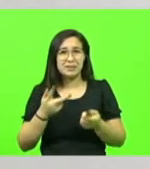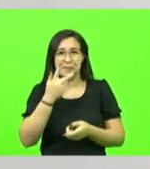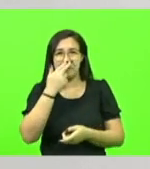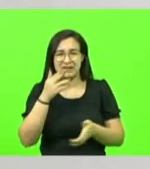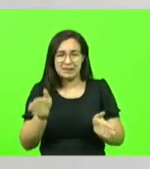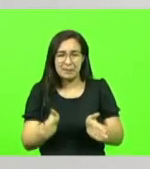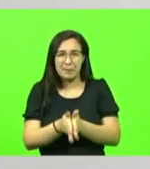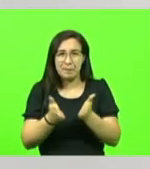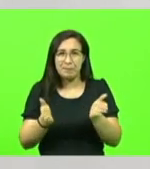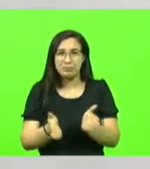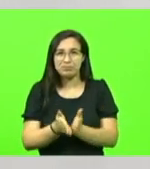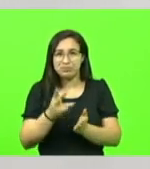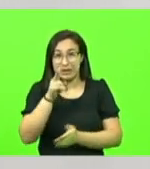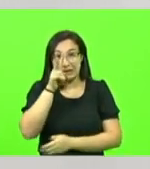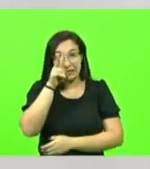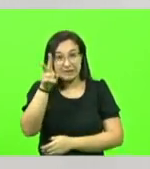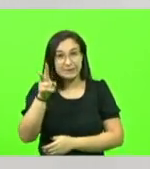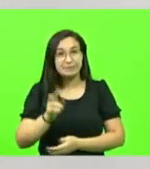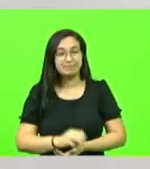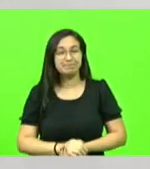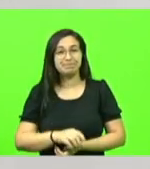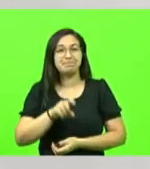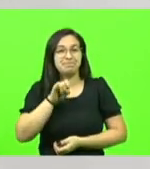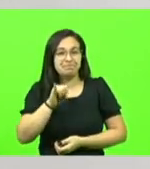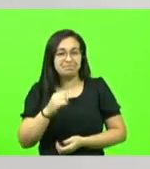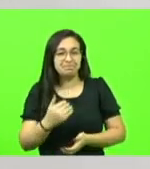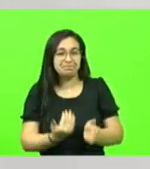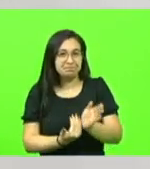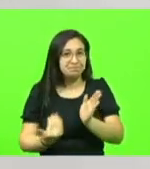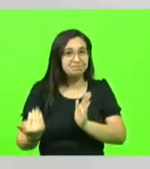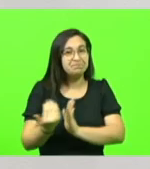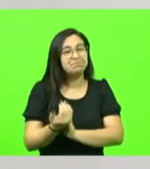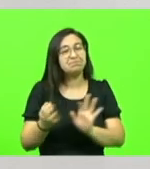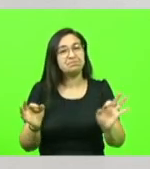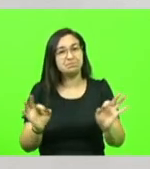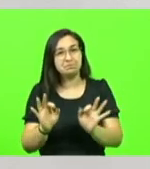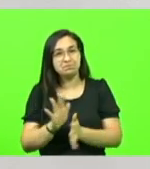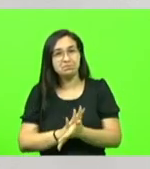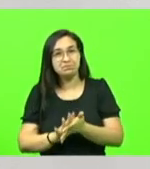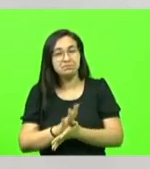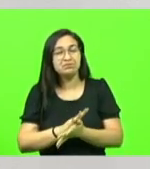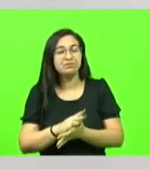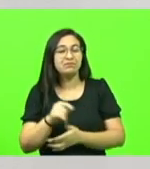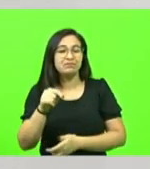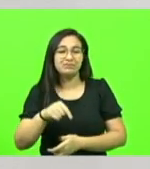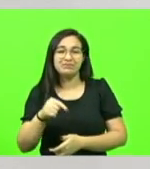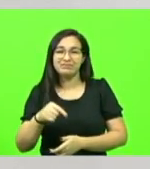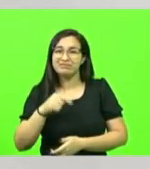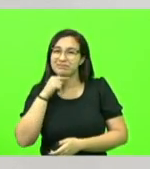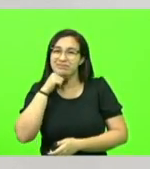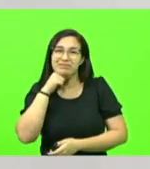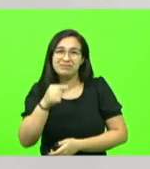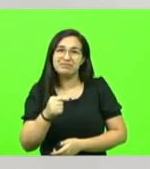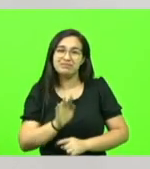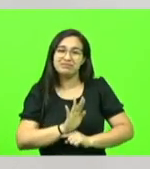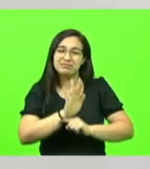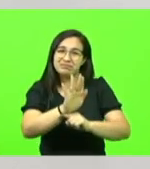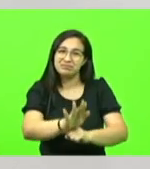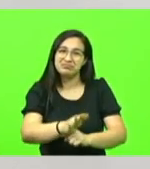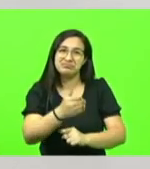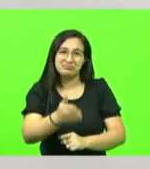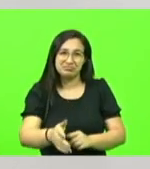extrema. Se nós não crescermos, nós não vamos ter como tirar essas pessoas dessa situação